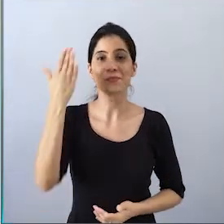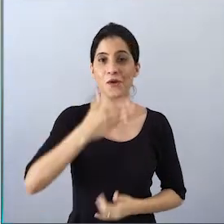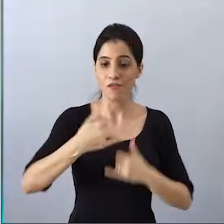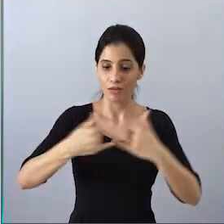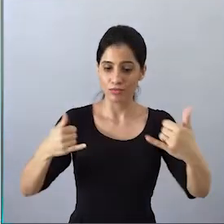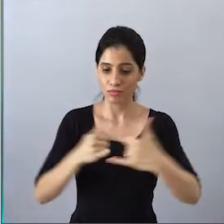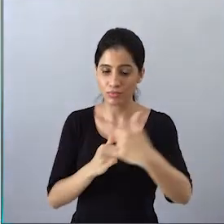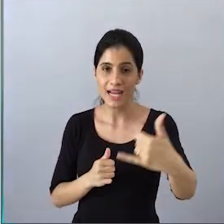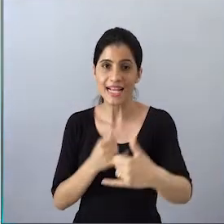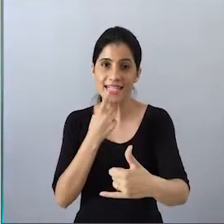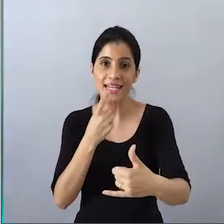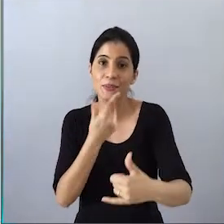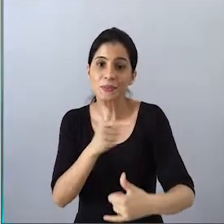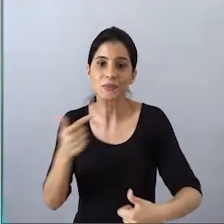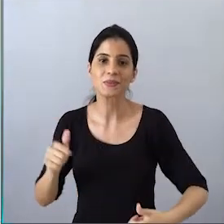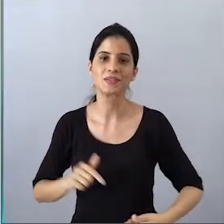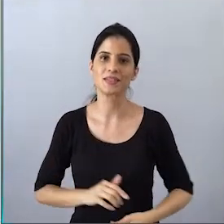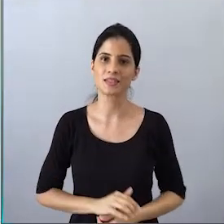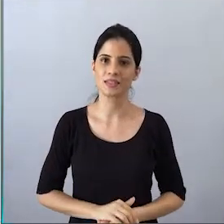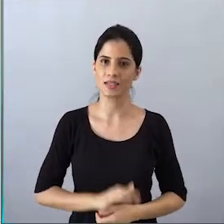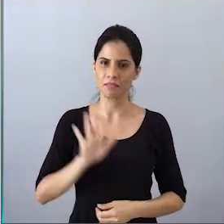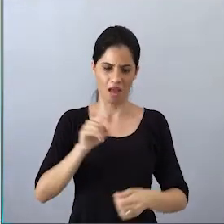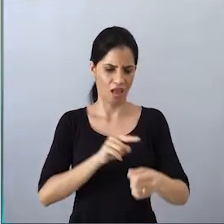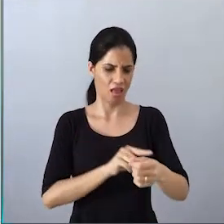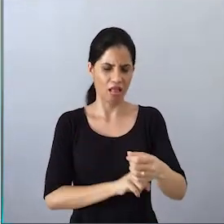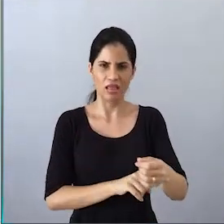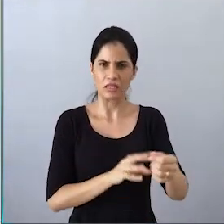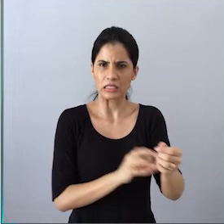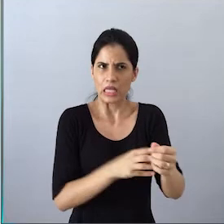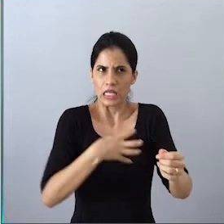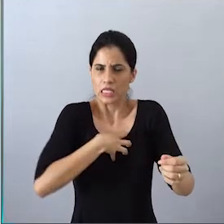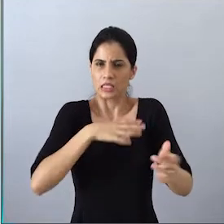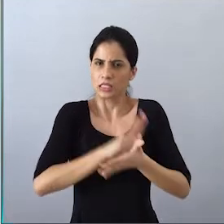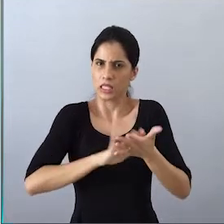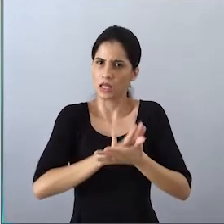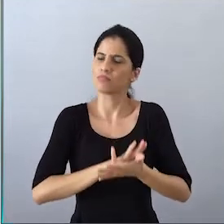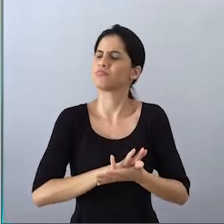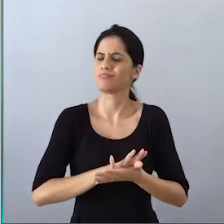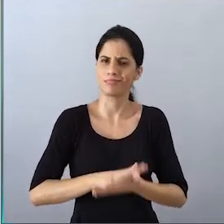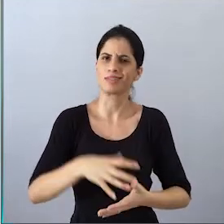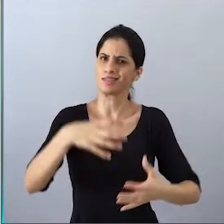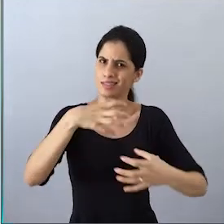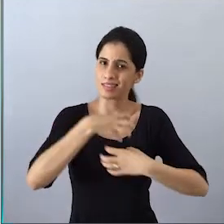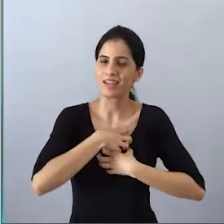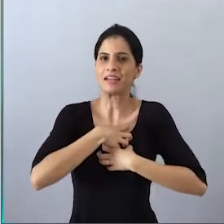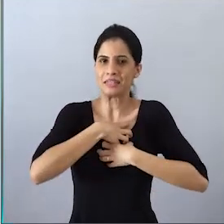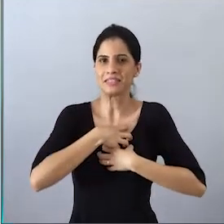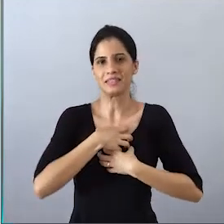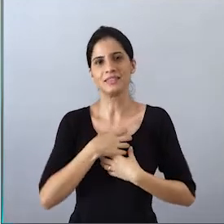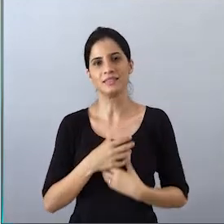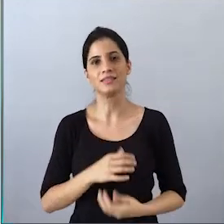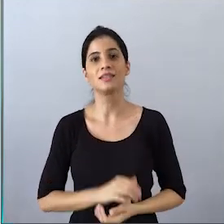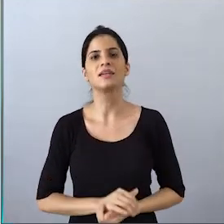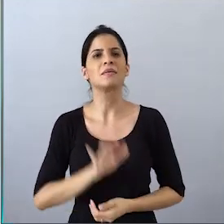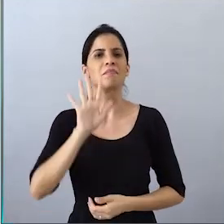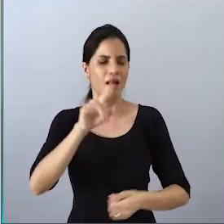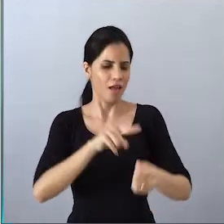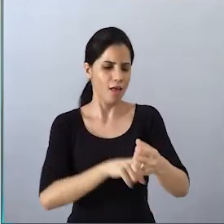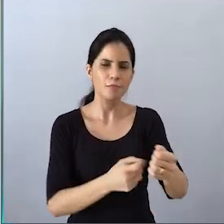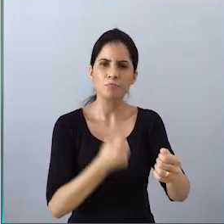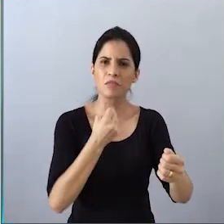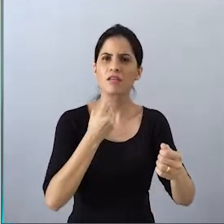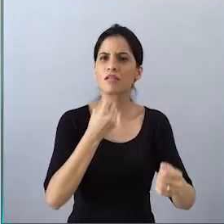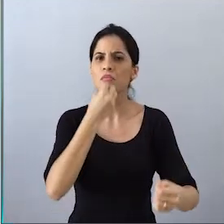Ainda que o epitélio seja avascular, ele é um tecido vivo. E para manter-se deste modo, a sua nutrição é realizada